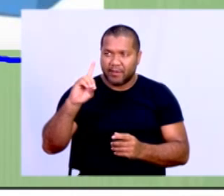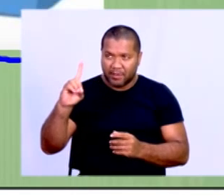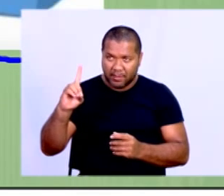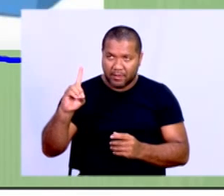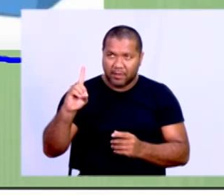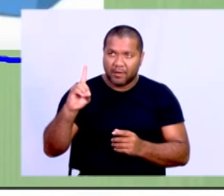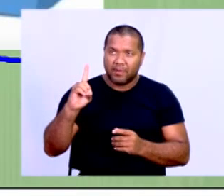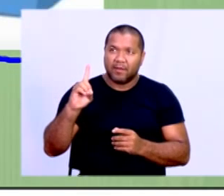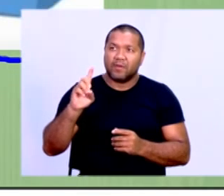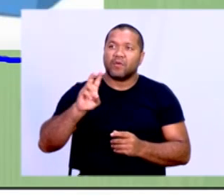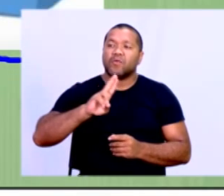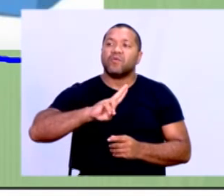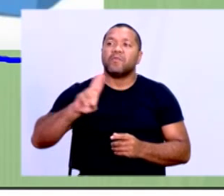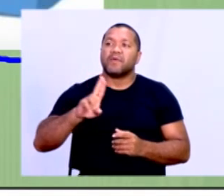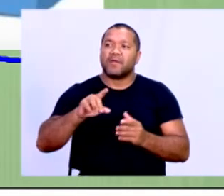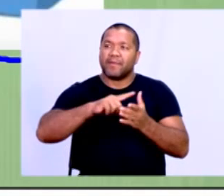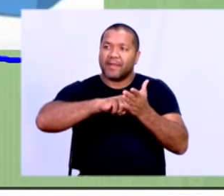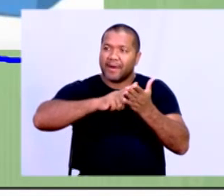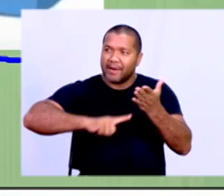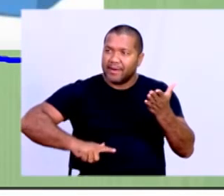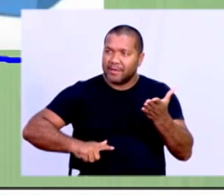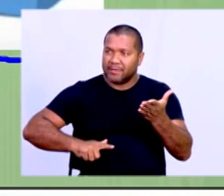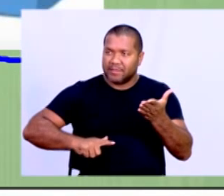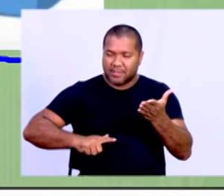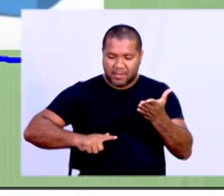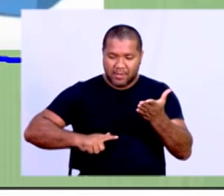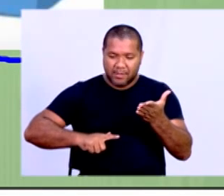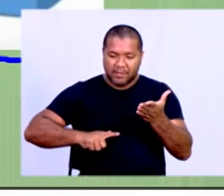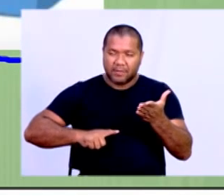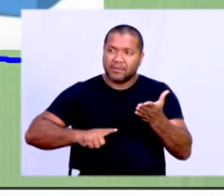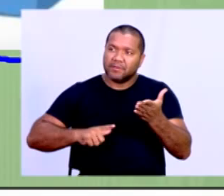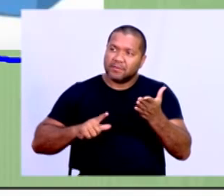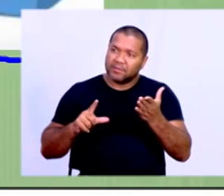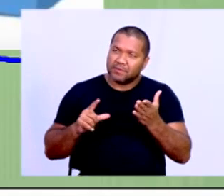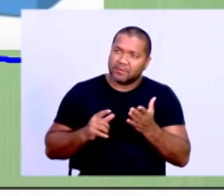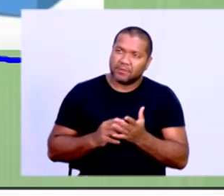chama-se lista de features,